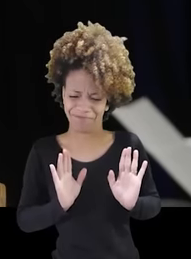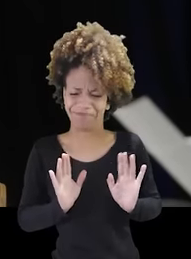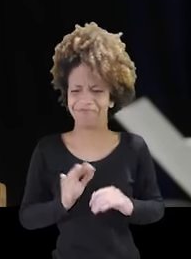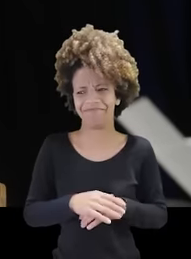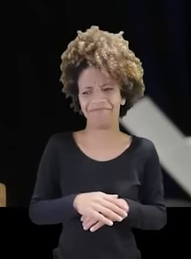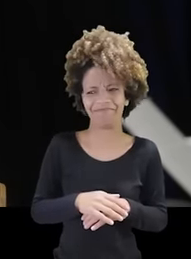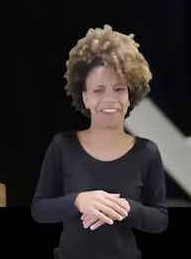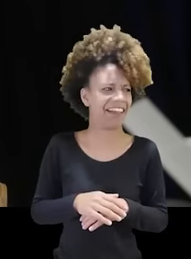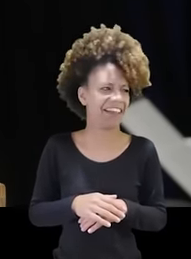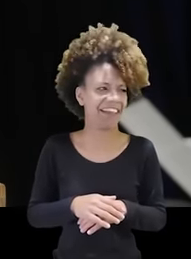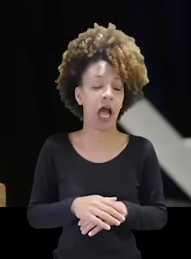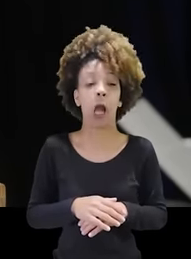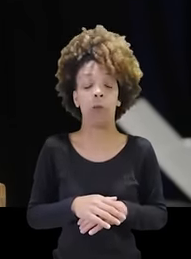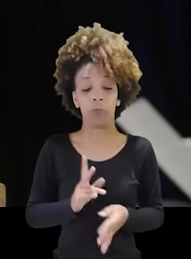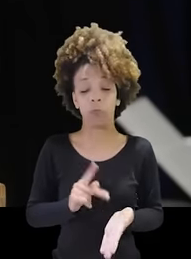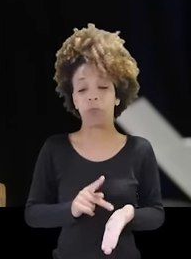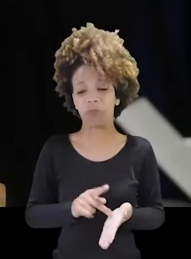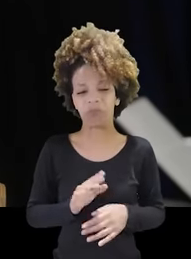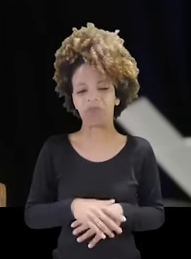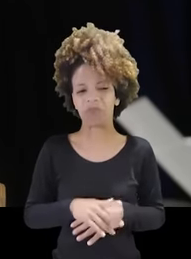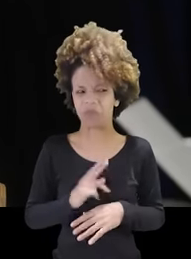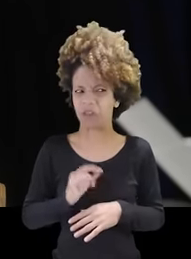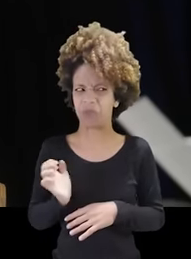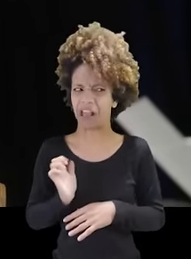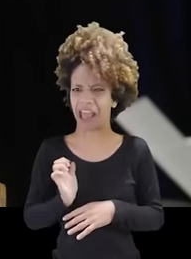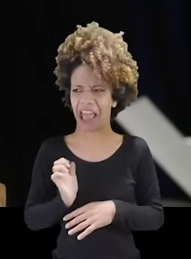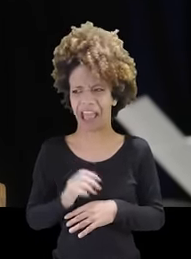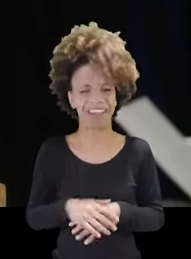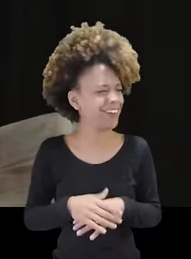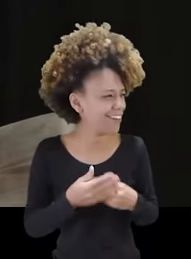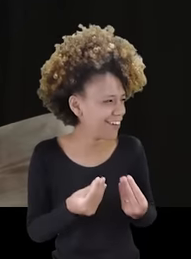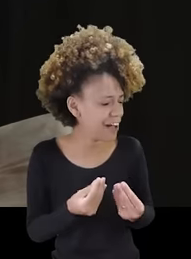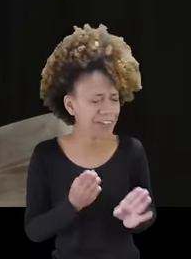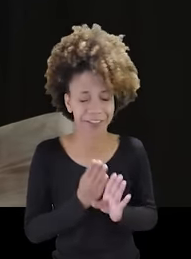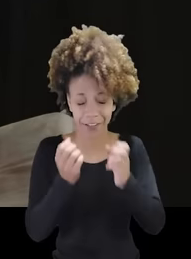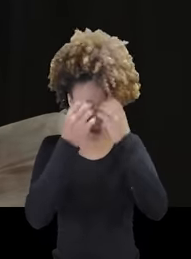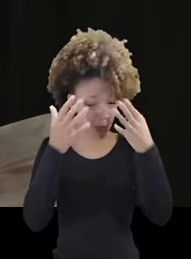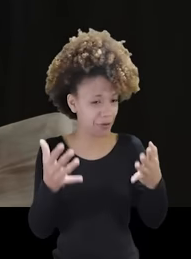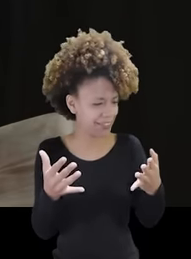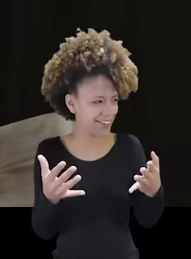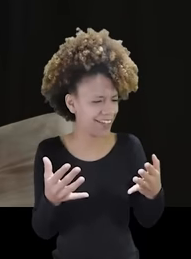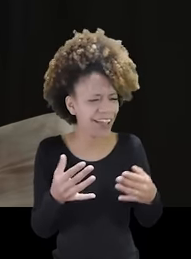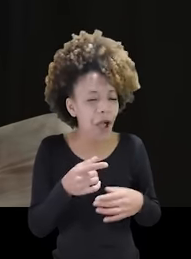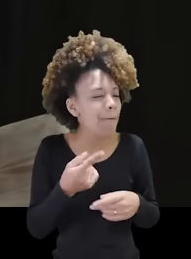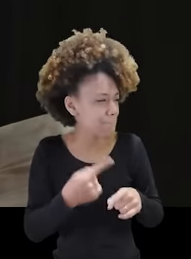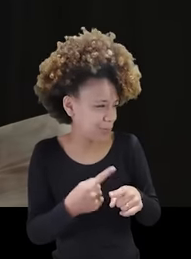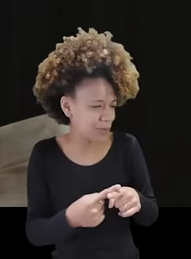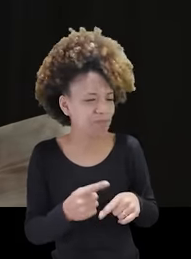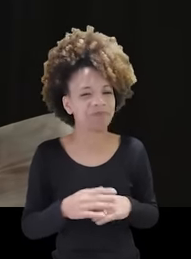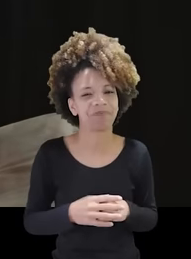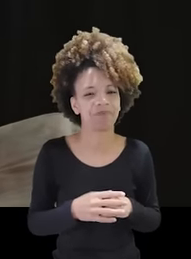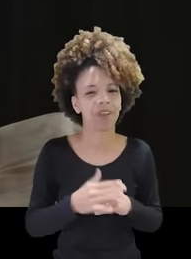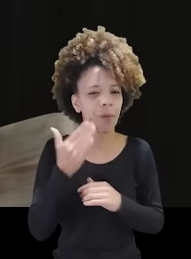ela ficou ele me pegou amigo é verdade mas ele é meio cara deu um bug agora na minha cabeça vou te falar porque